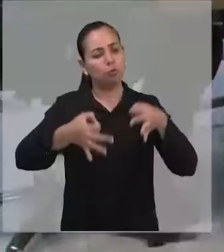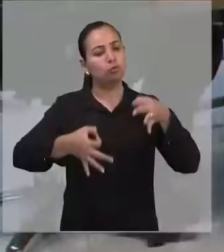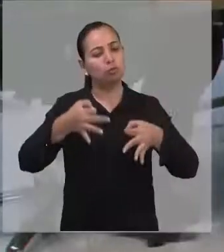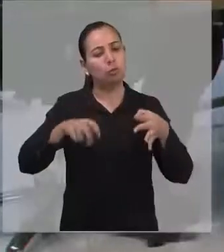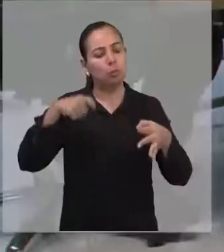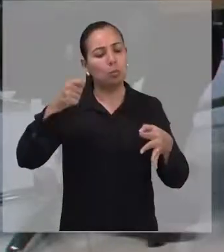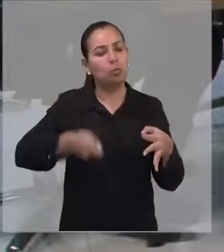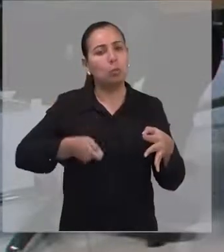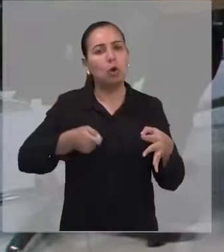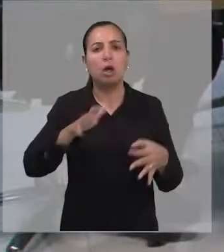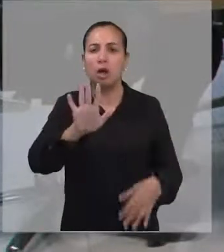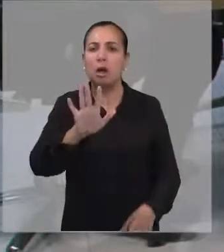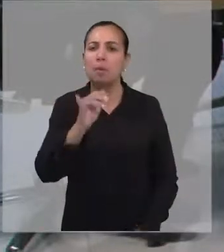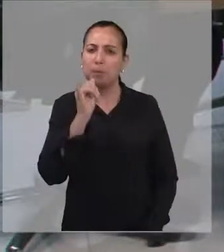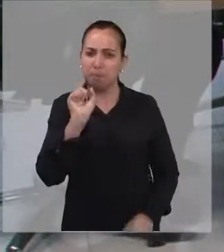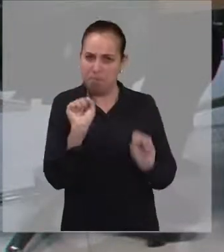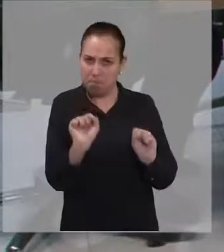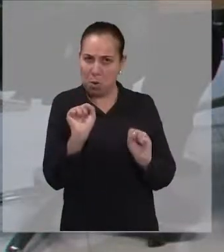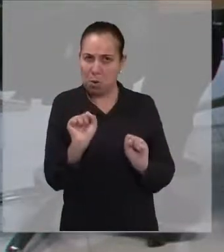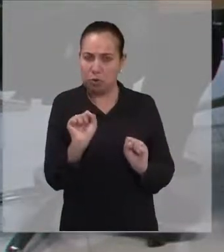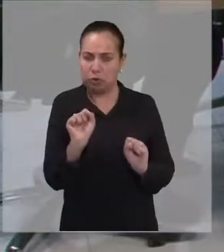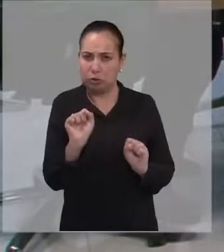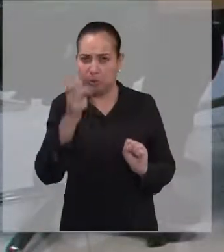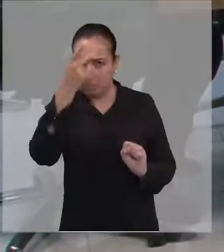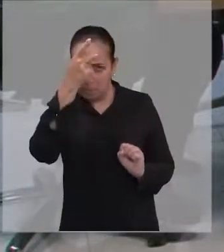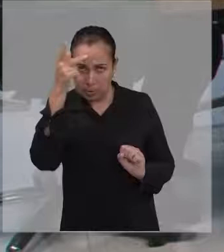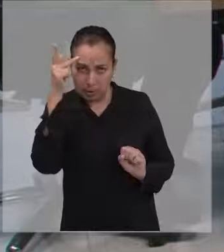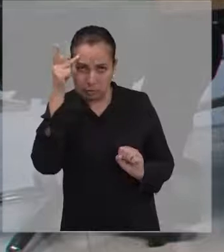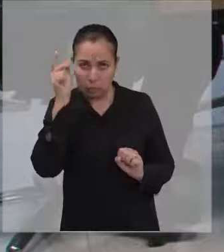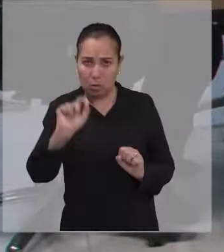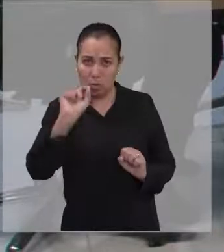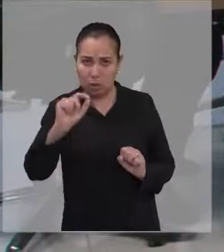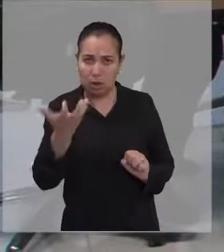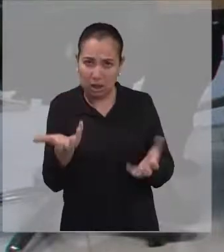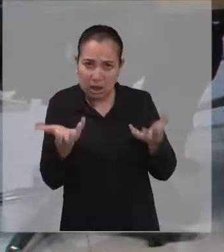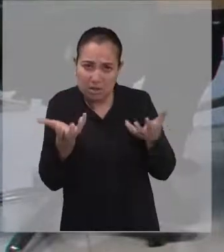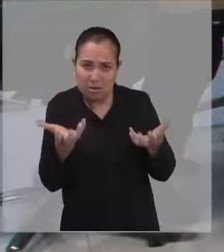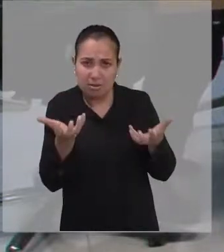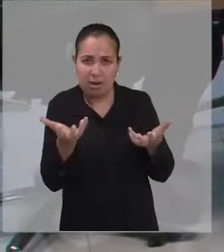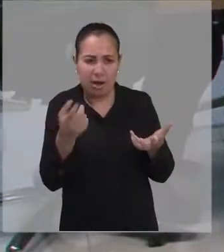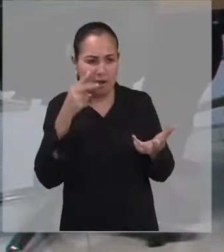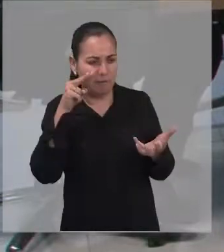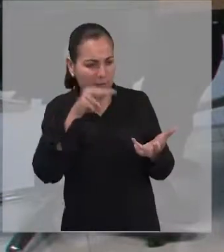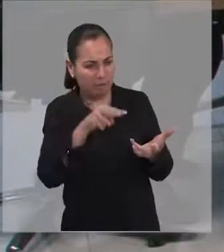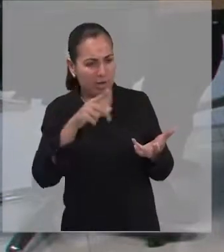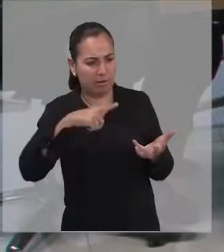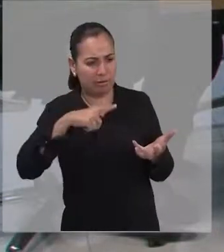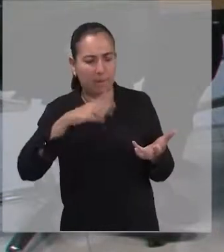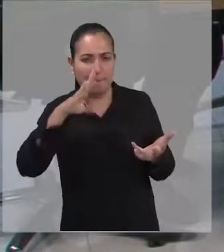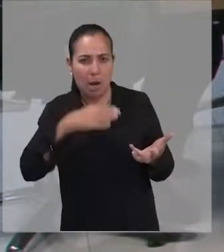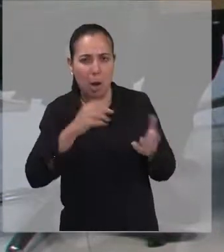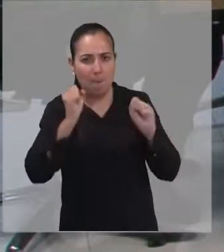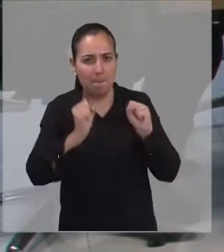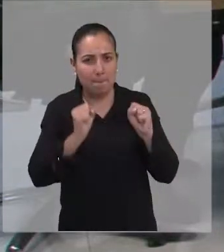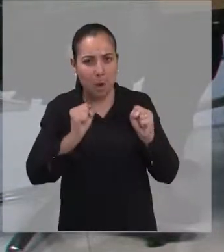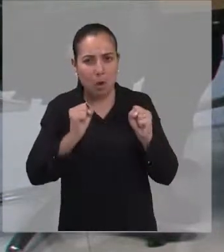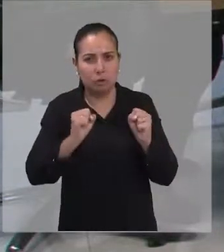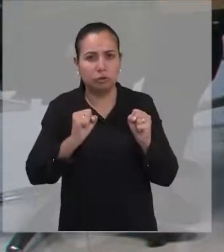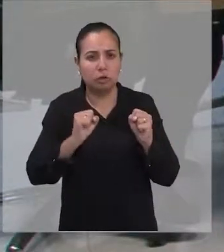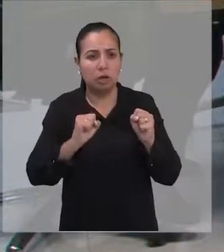pode alguém, a pretexto de combater um grande mal, uma grande chaga da sociedade que chama-se corrupção,